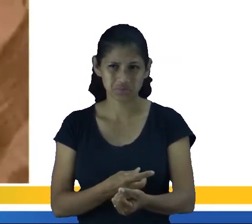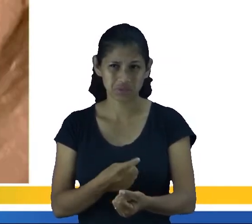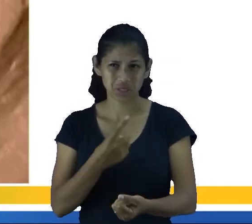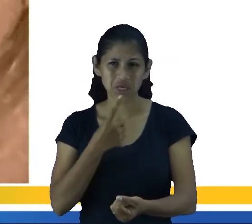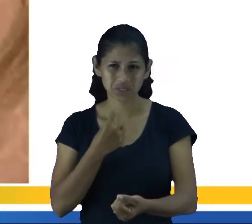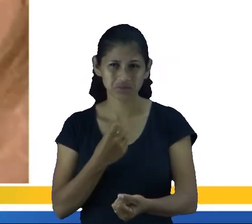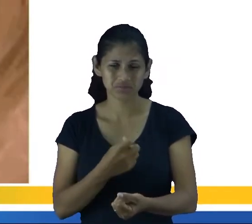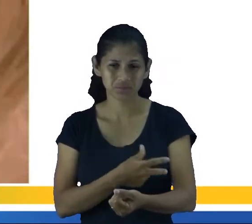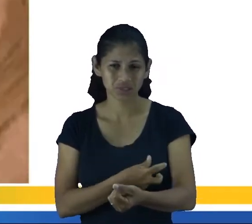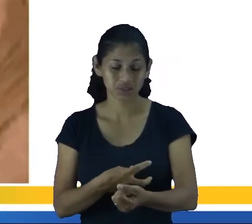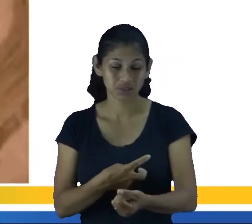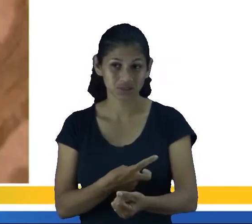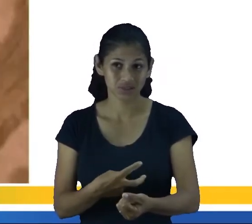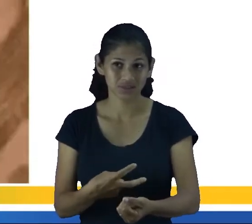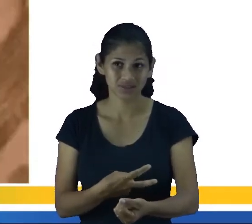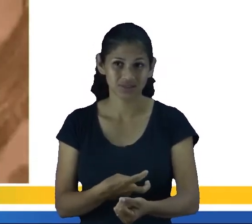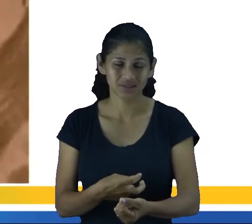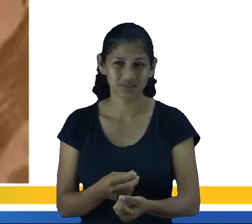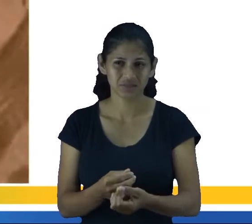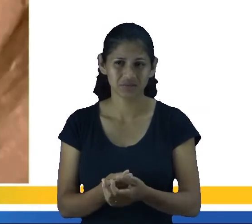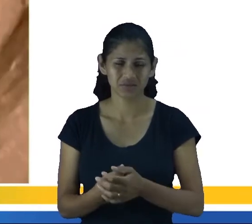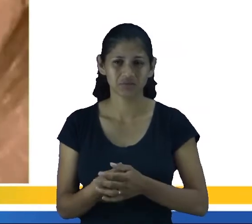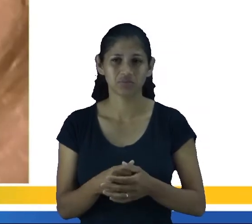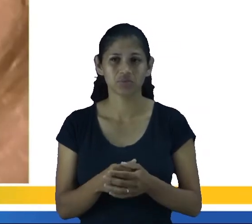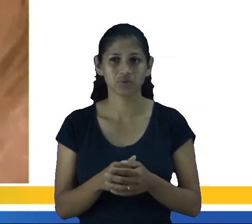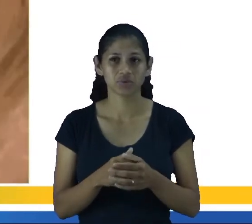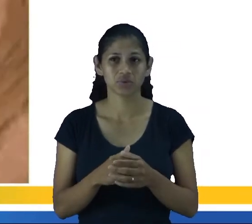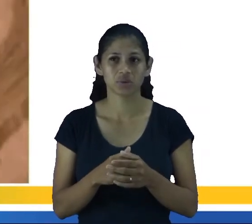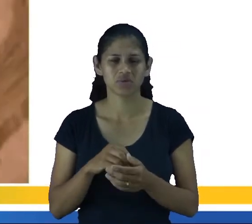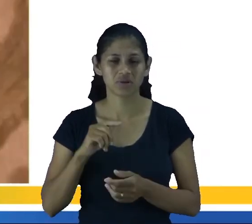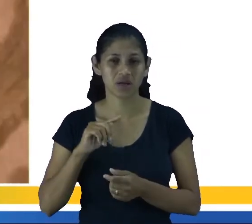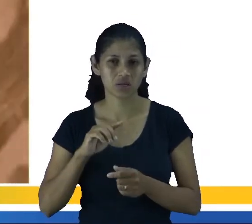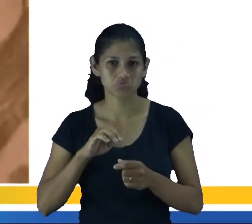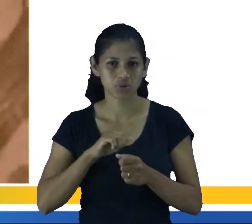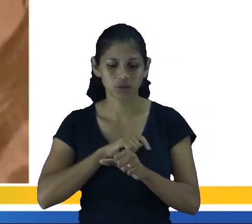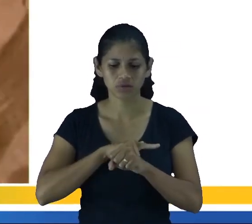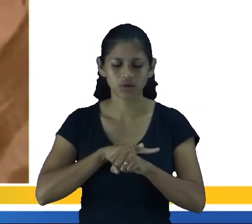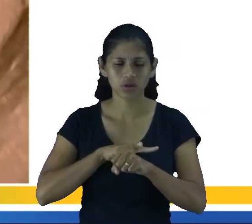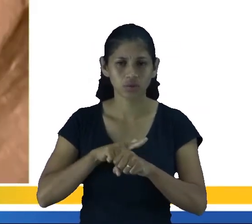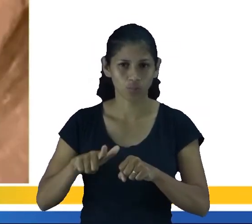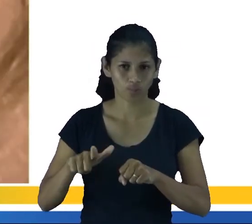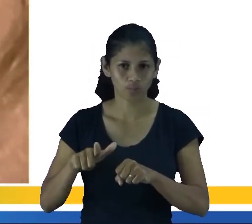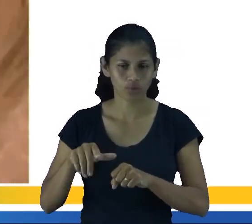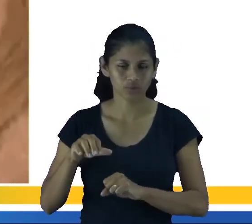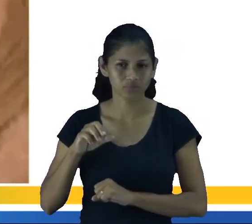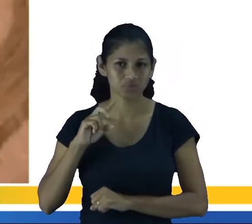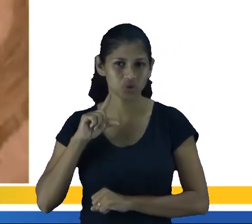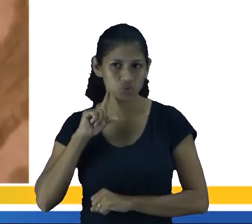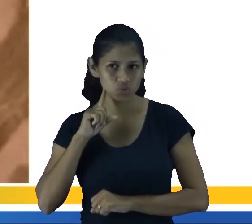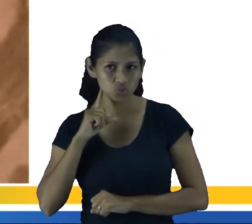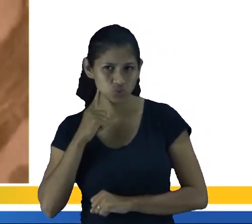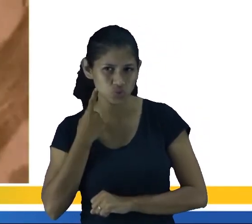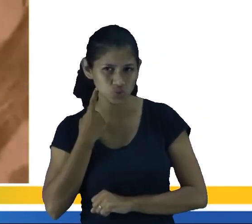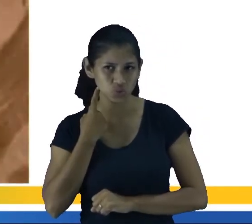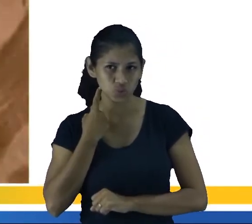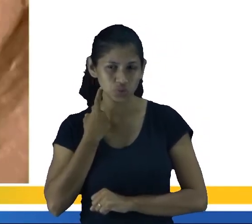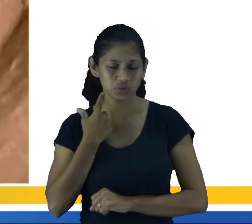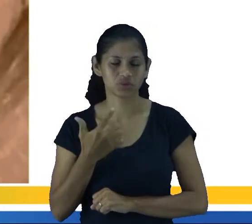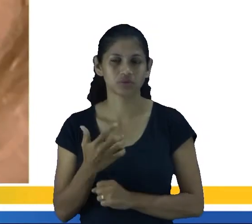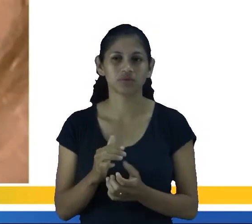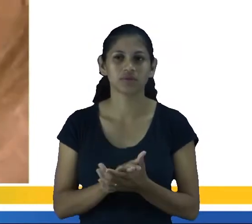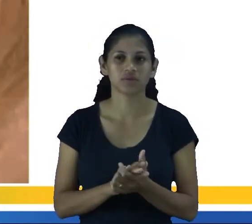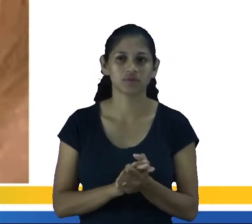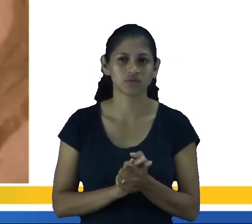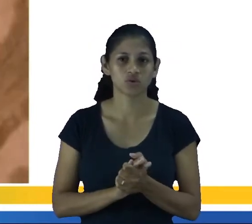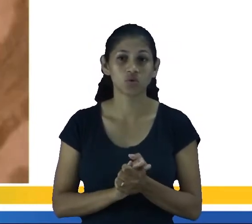viu anteriormente, né? Essa água oxigenada é uma água oxigenada extremamente concentrada. Então, a água oxigenada que a gente tem